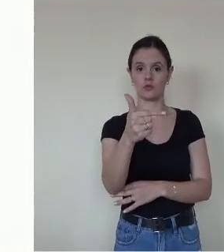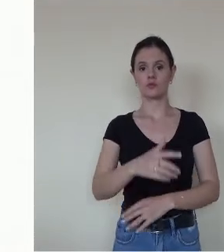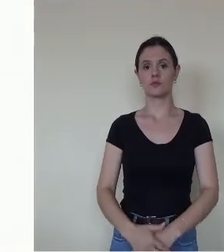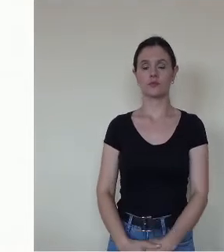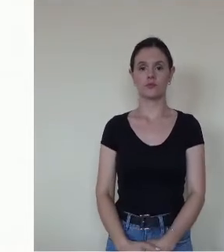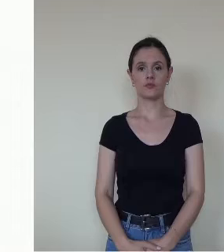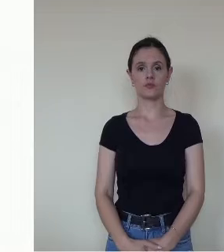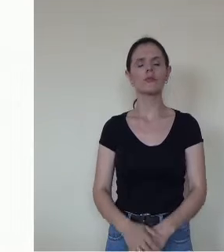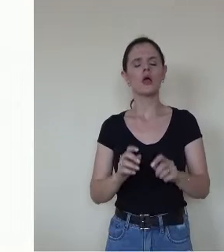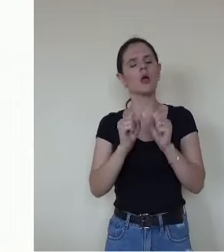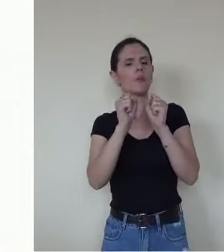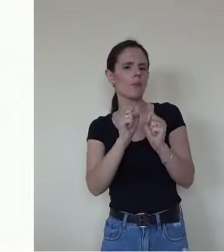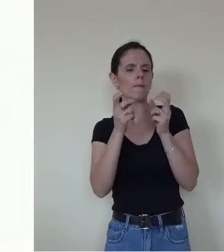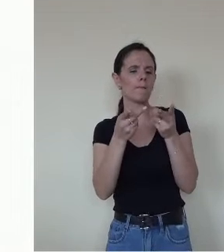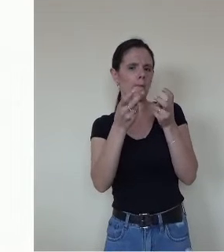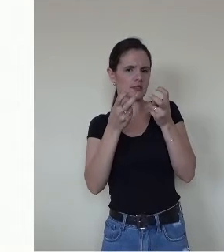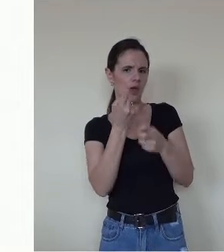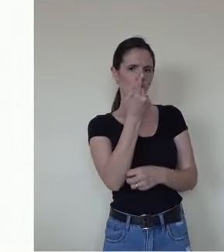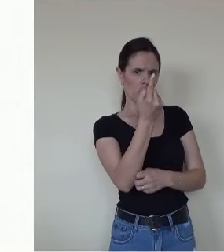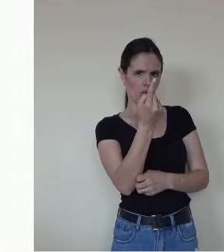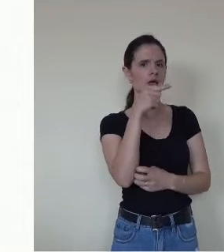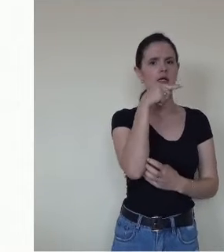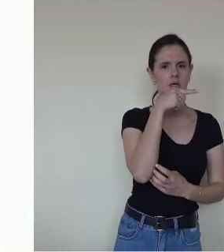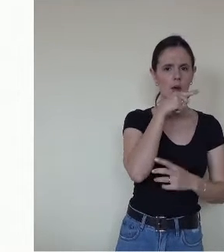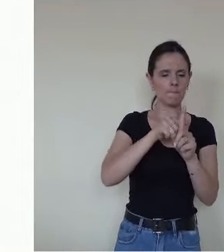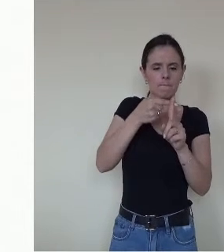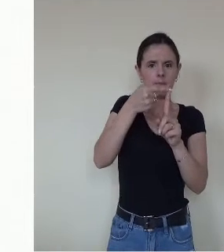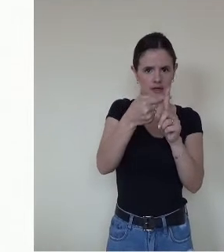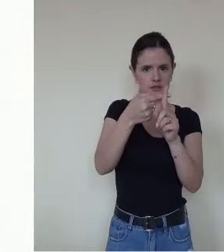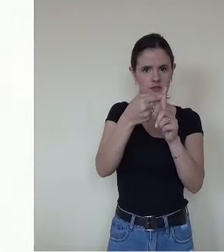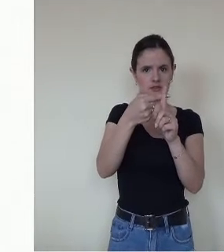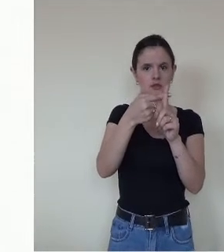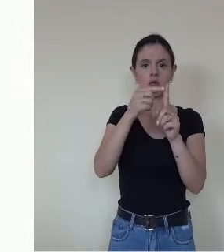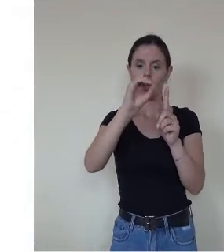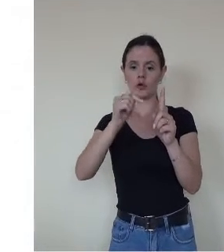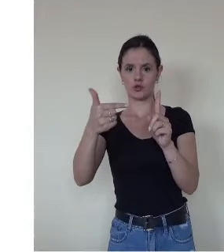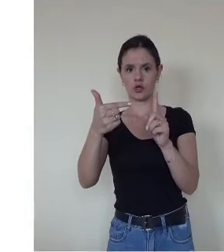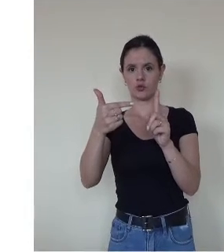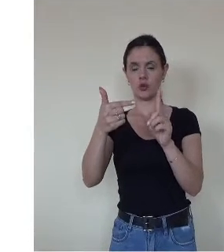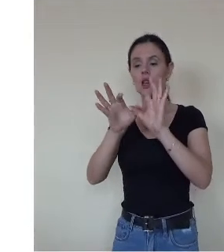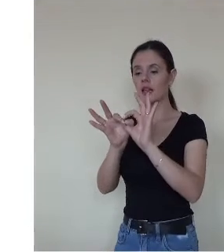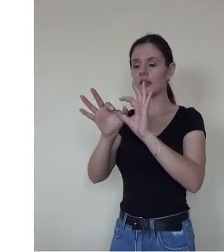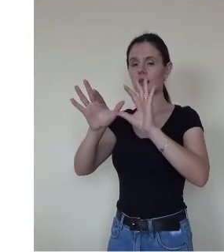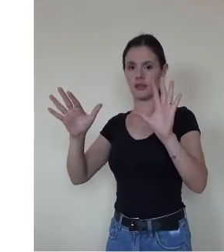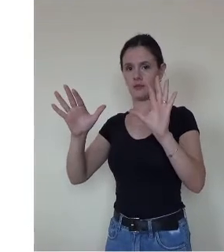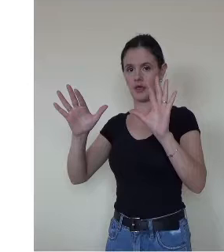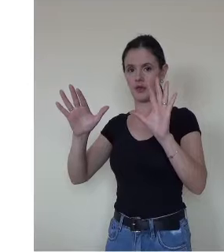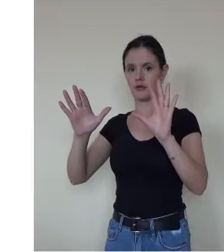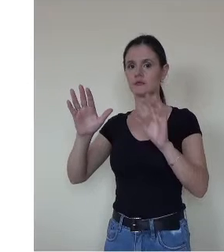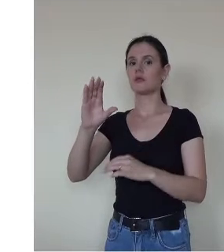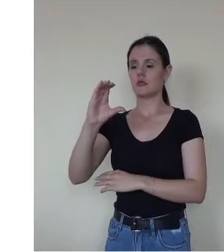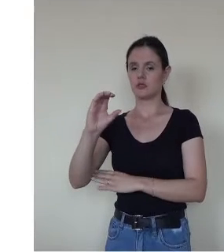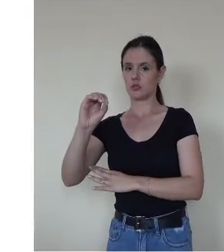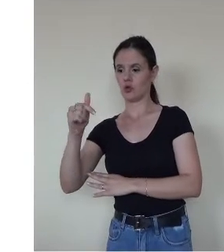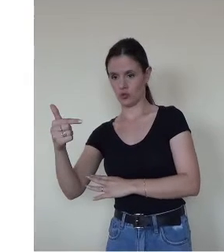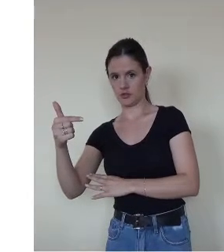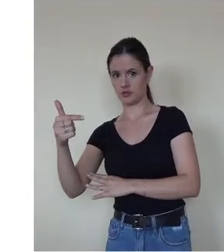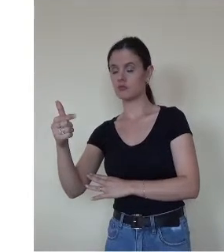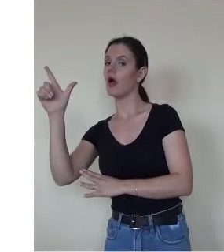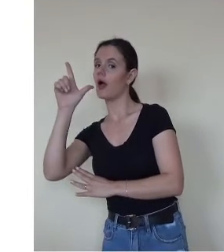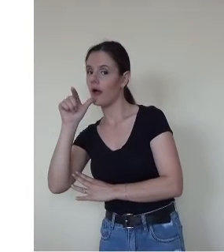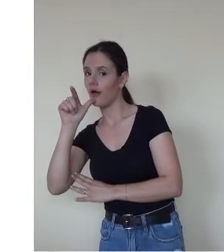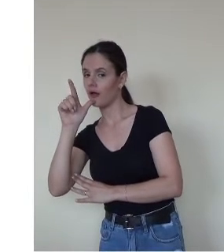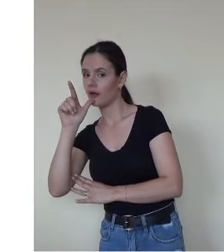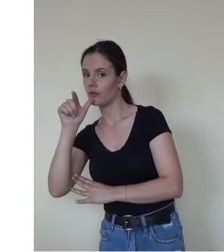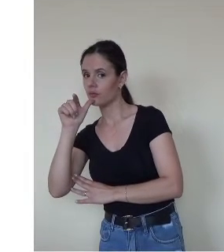na molécula de ATP, adenosina trifosfato, com a utilização de oxigênio. Aqui podemos ver que uma